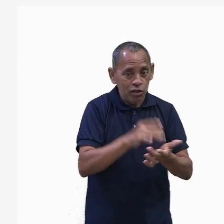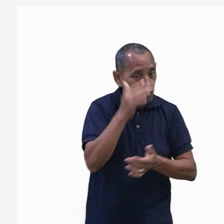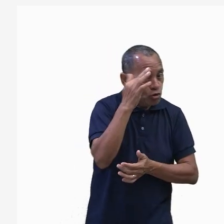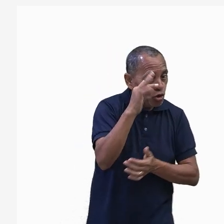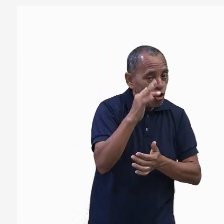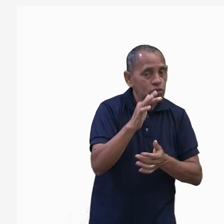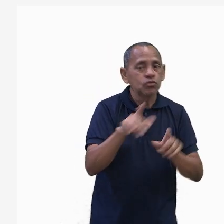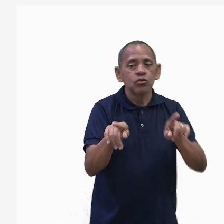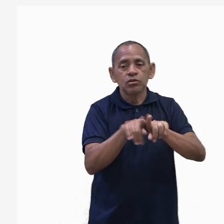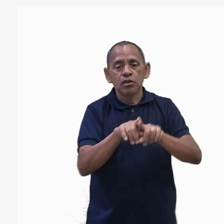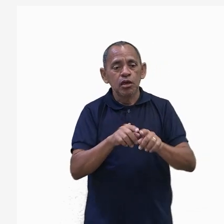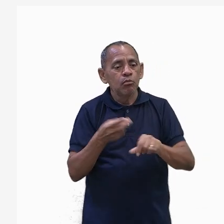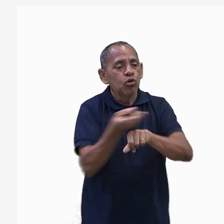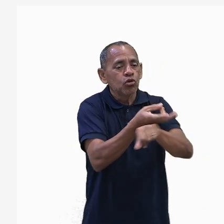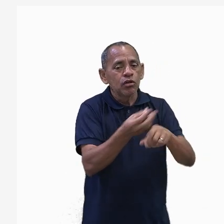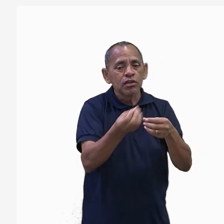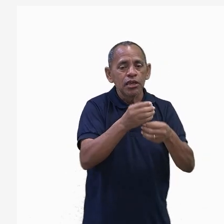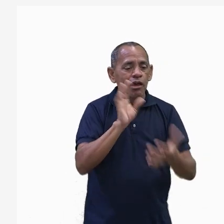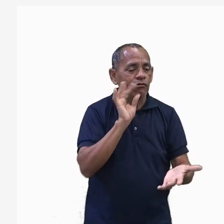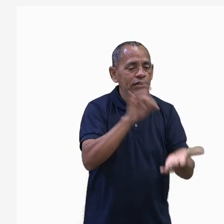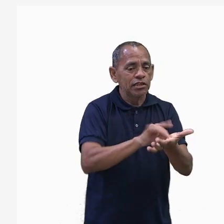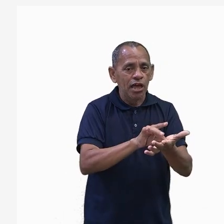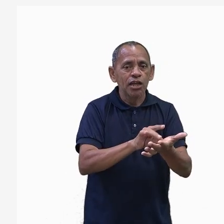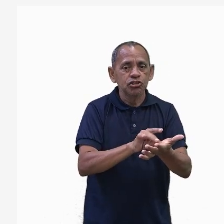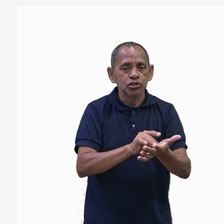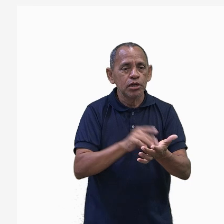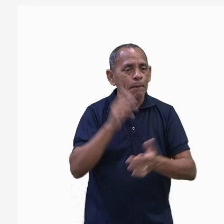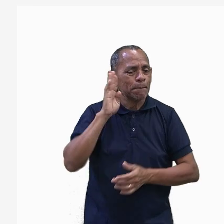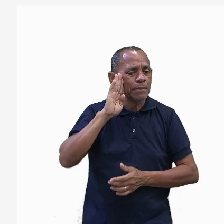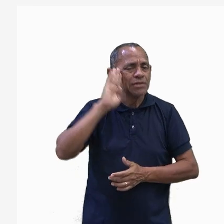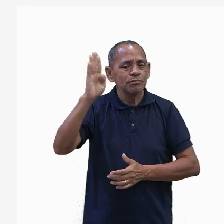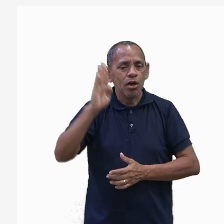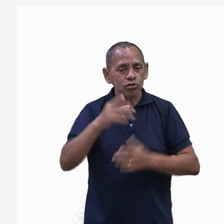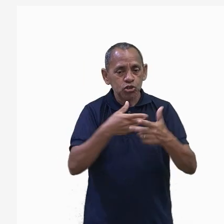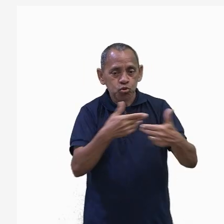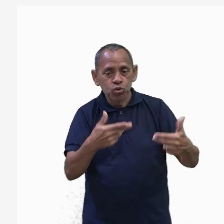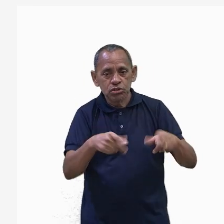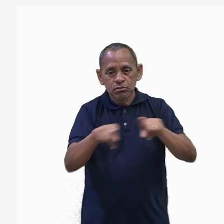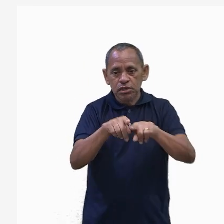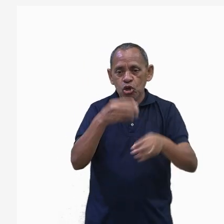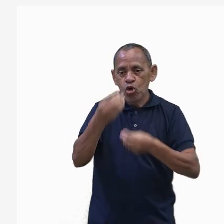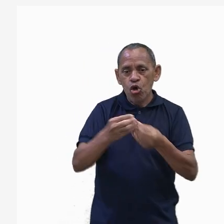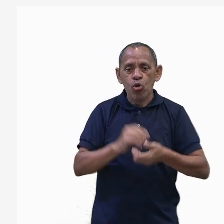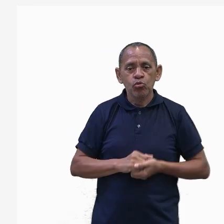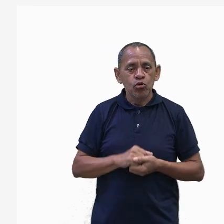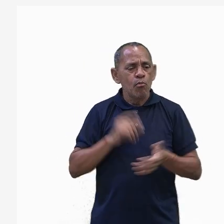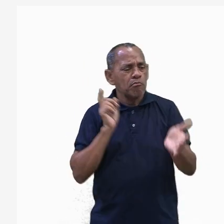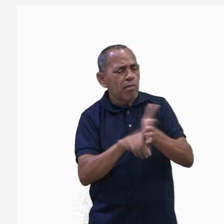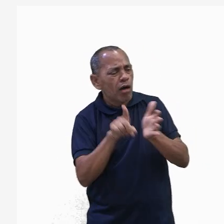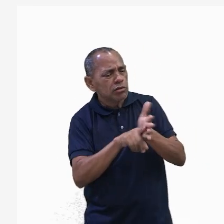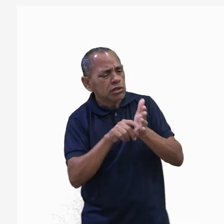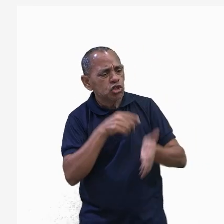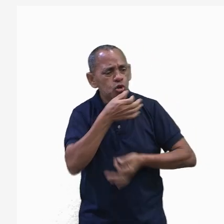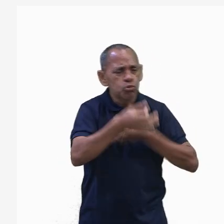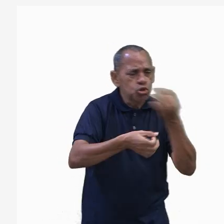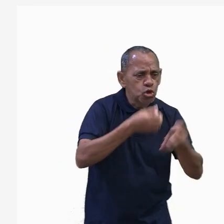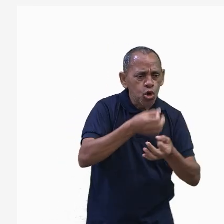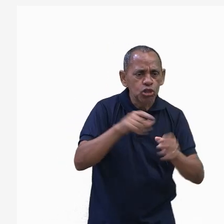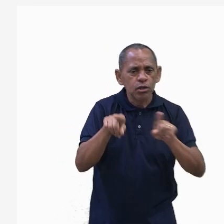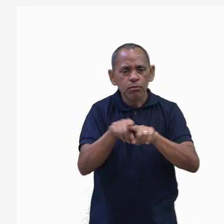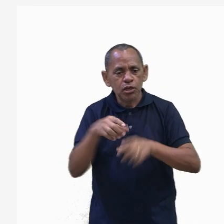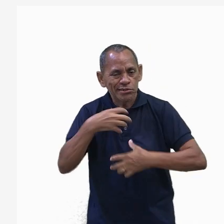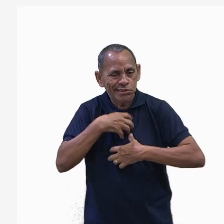A verdade, a essência das coisas, questionando o quê? As opiniões, os sentidos